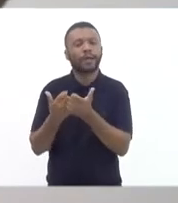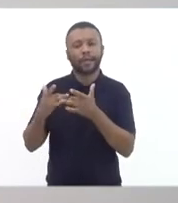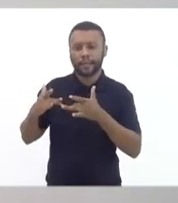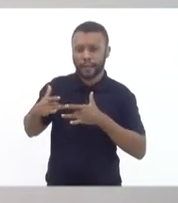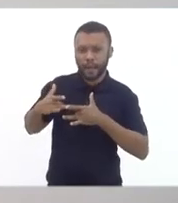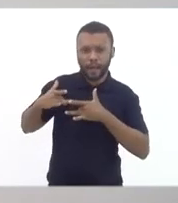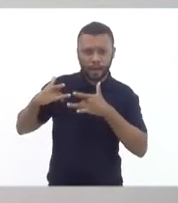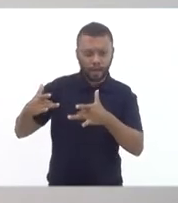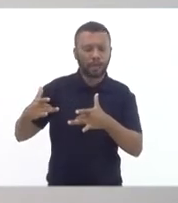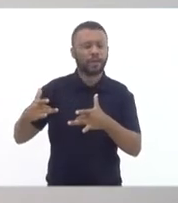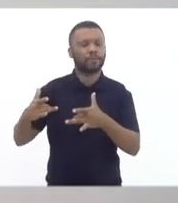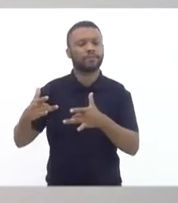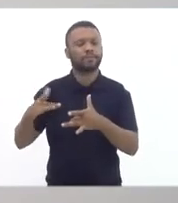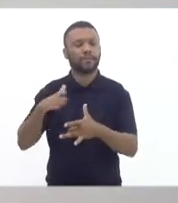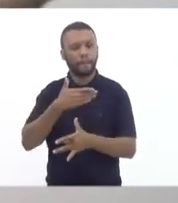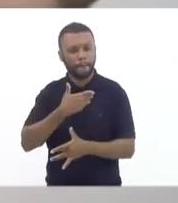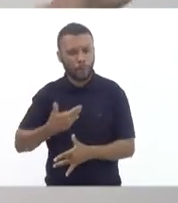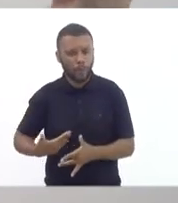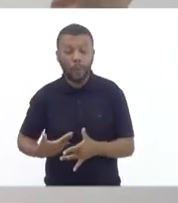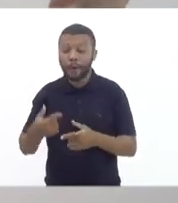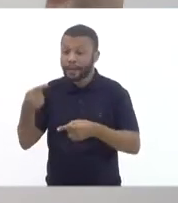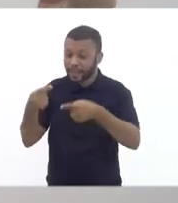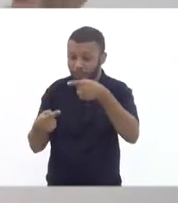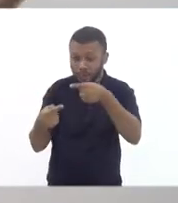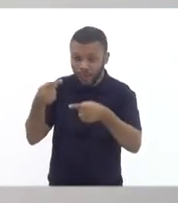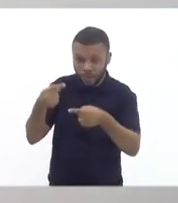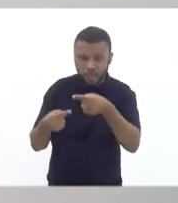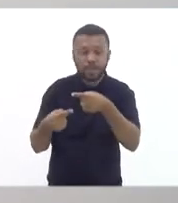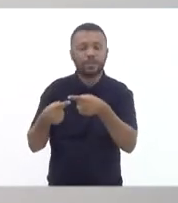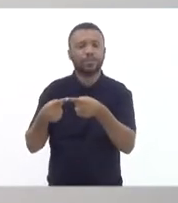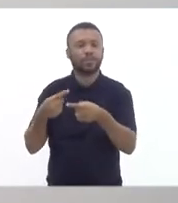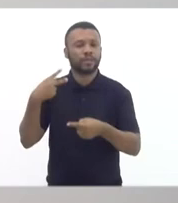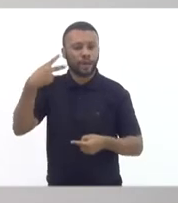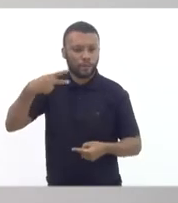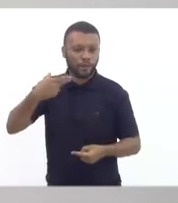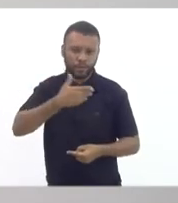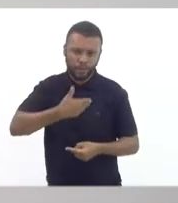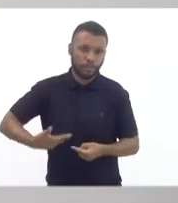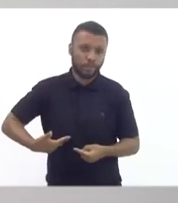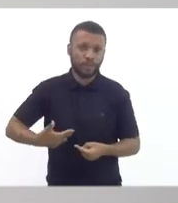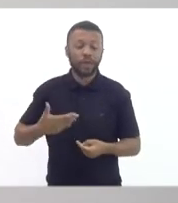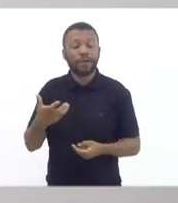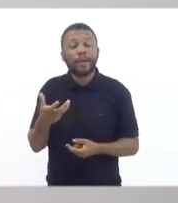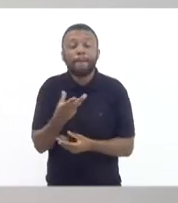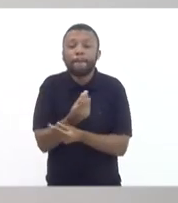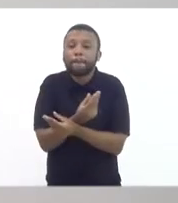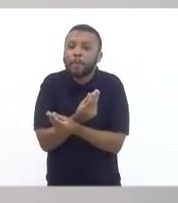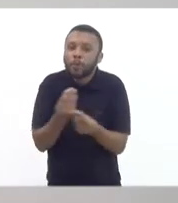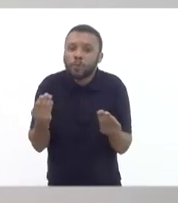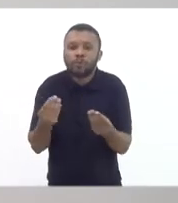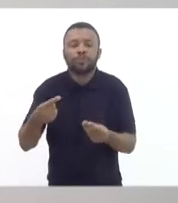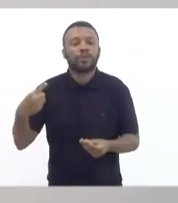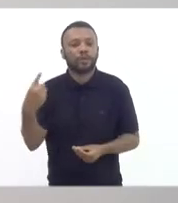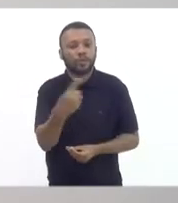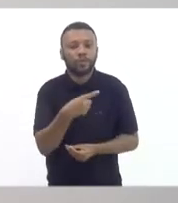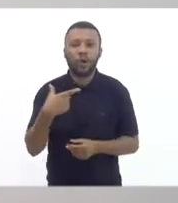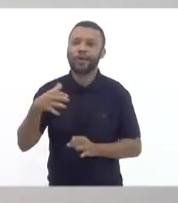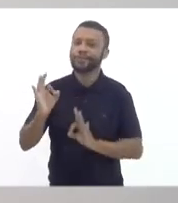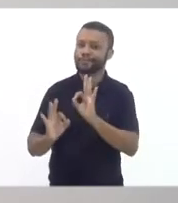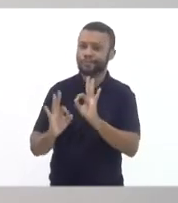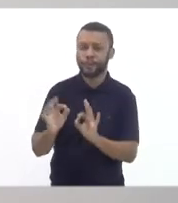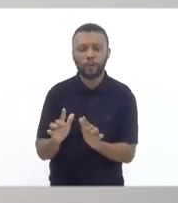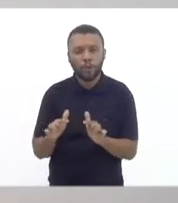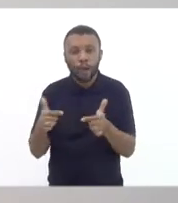causa das políticas públicas. Eu gostaria muito, muito que nós